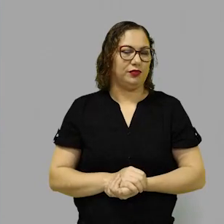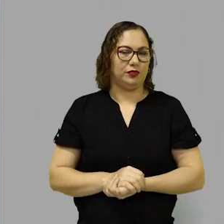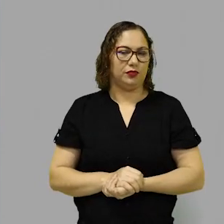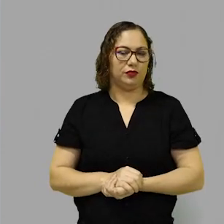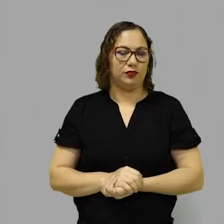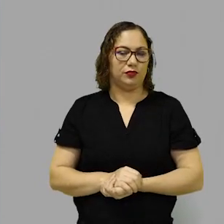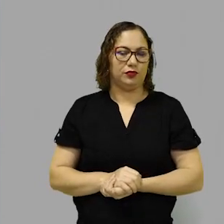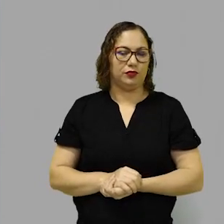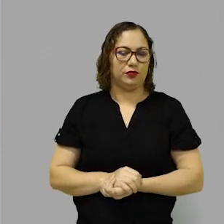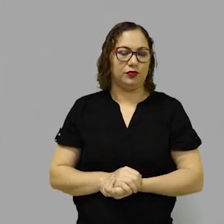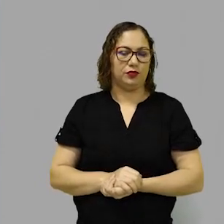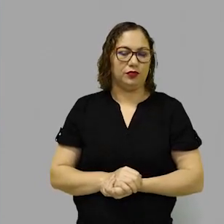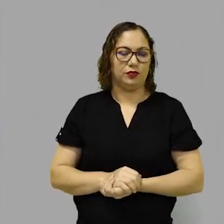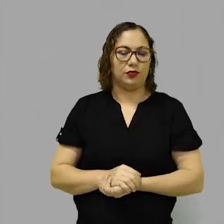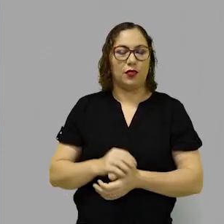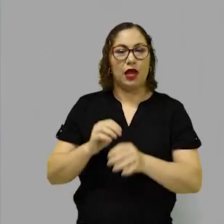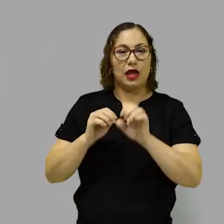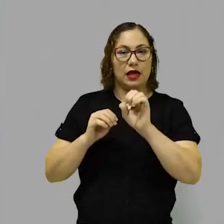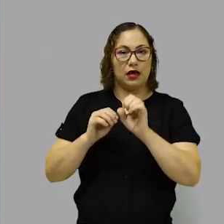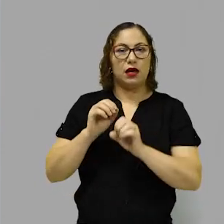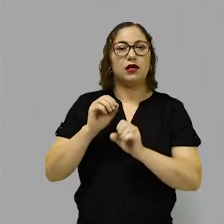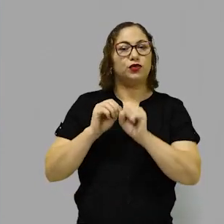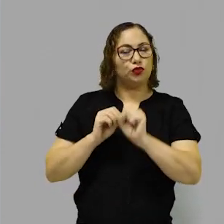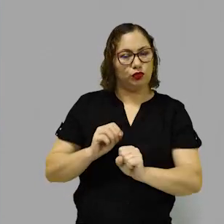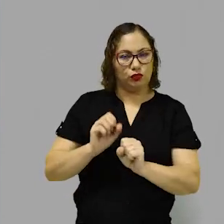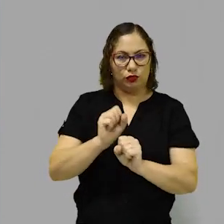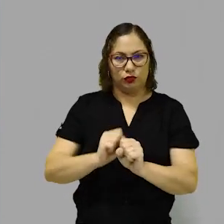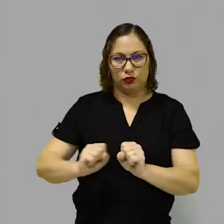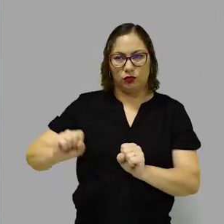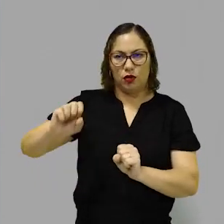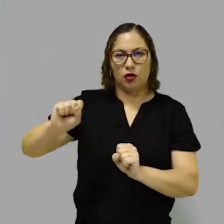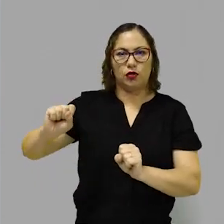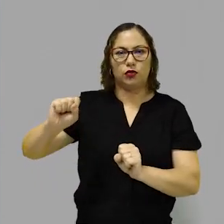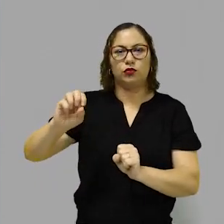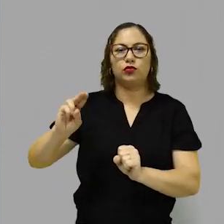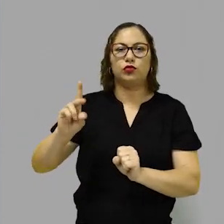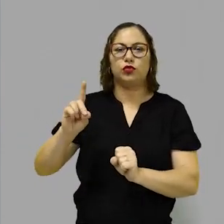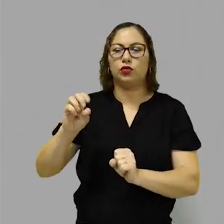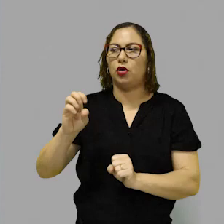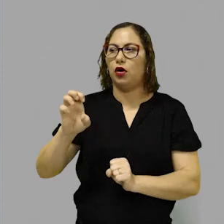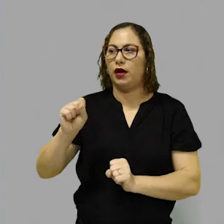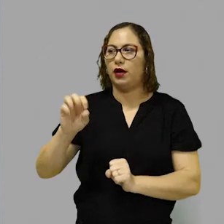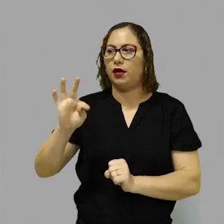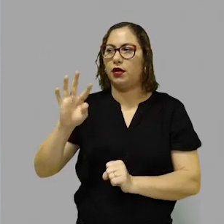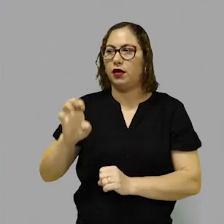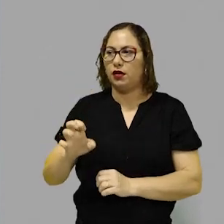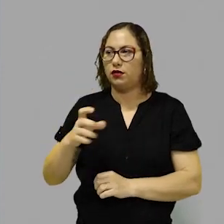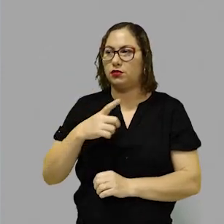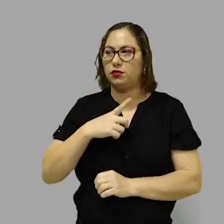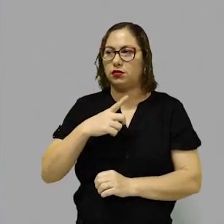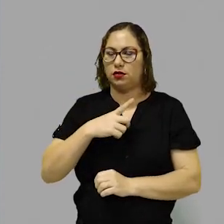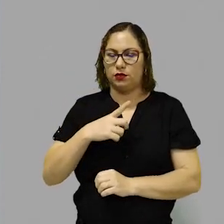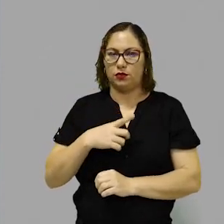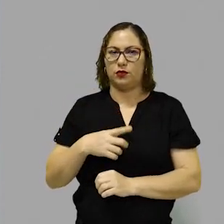Entre o sul e o sudoeste, nós temos o ponto subcolateral